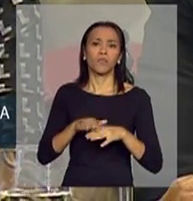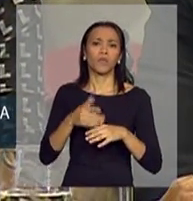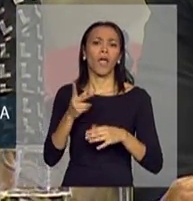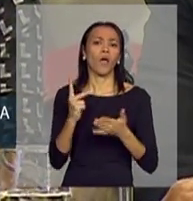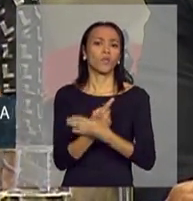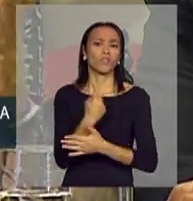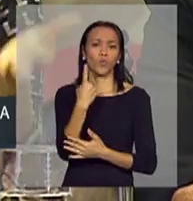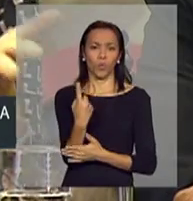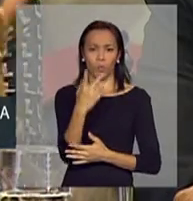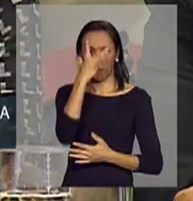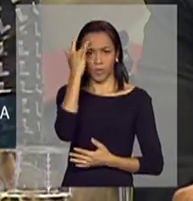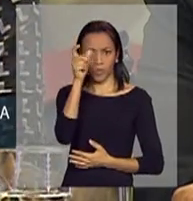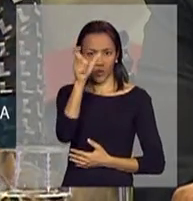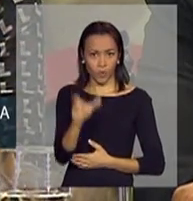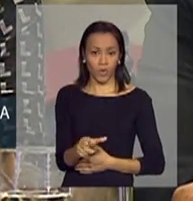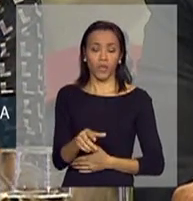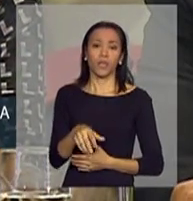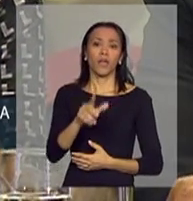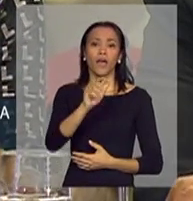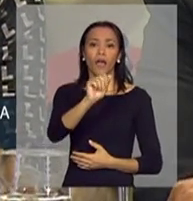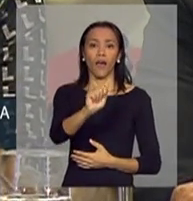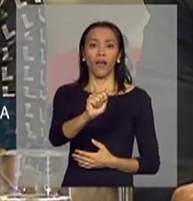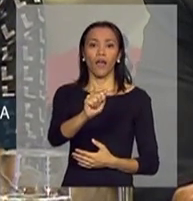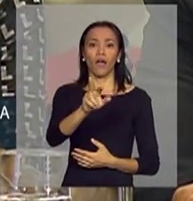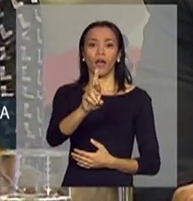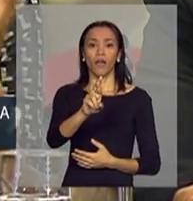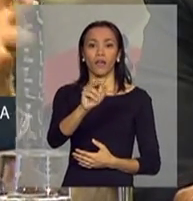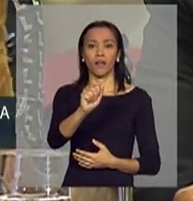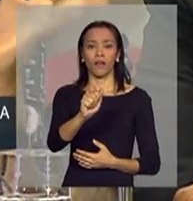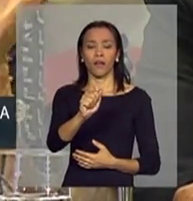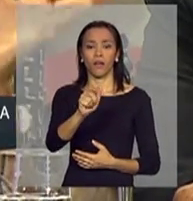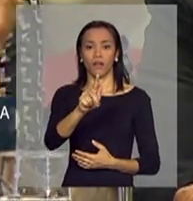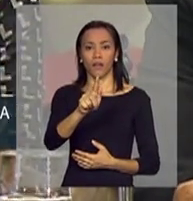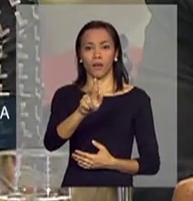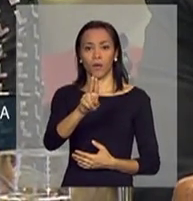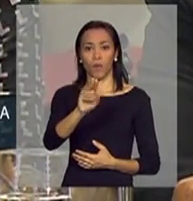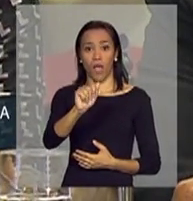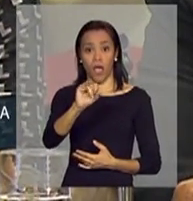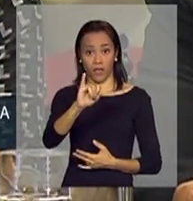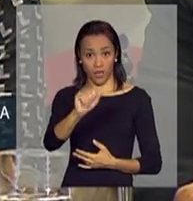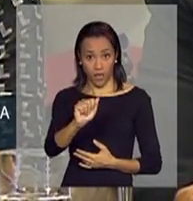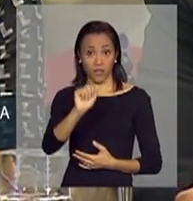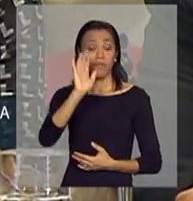nós estamos investigando os desaparecidos do Araguaia, mas ele já está